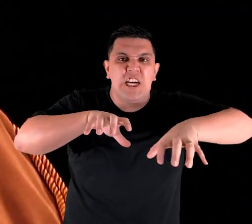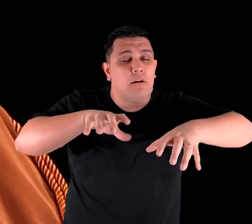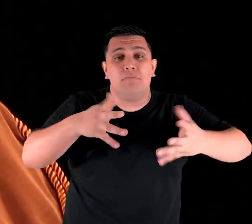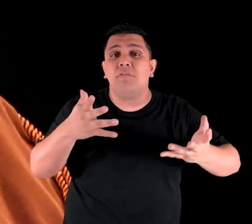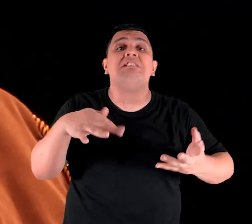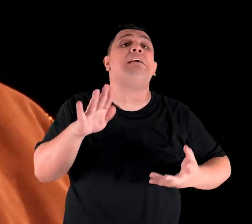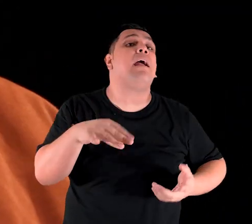Quem?